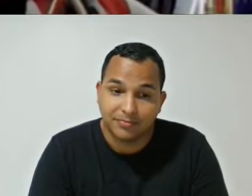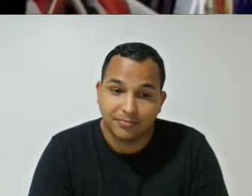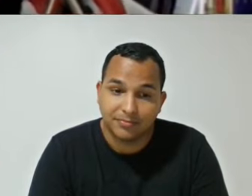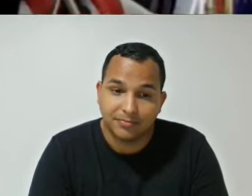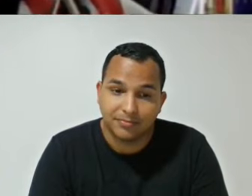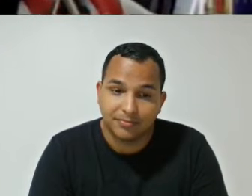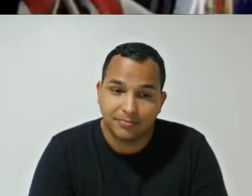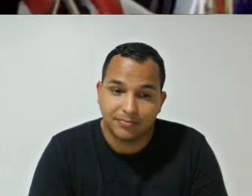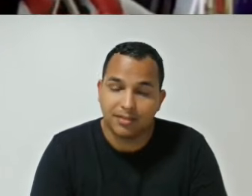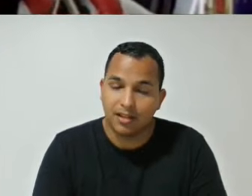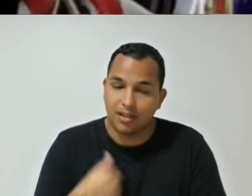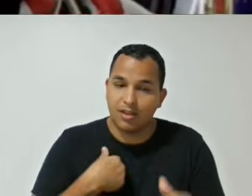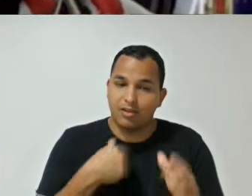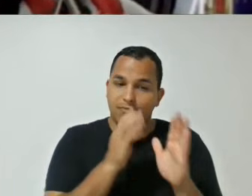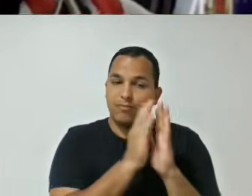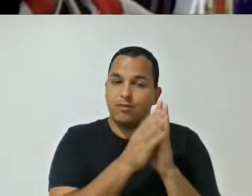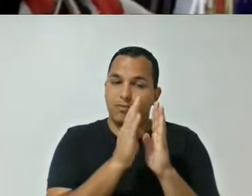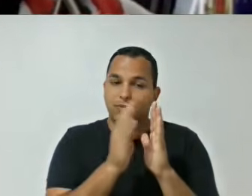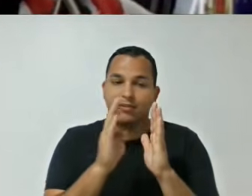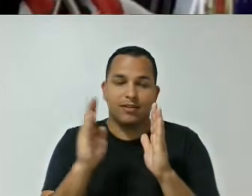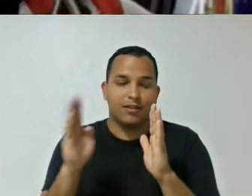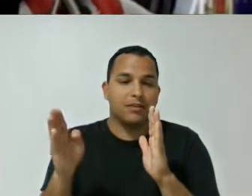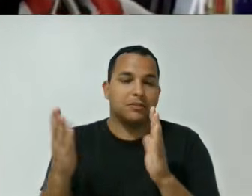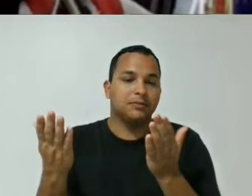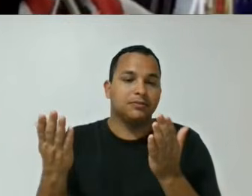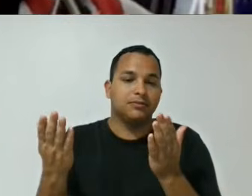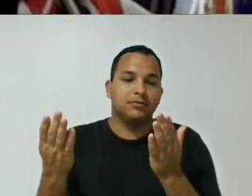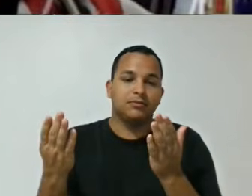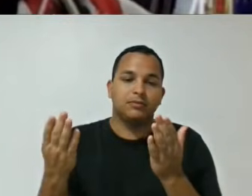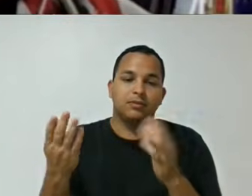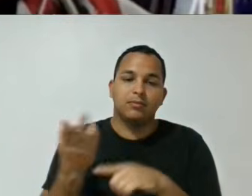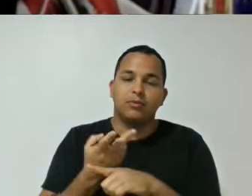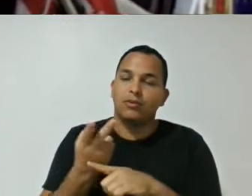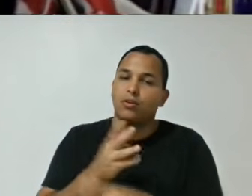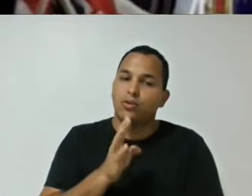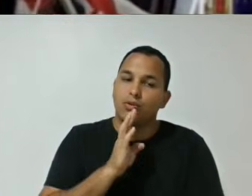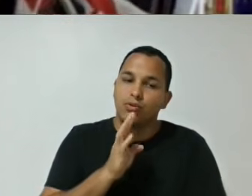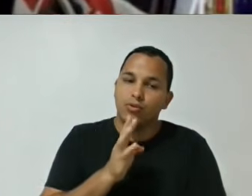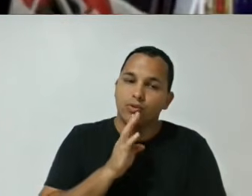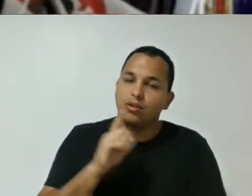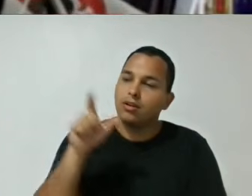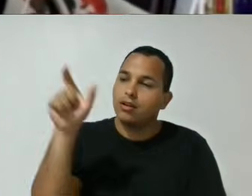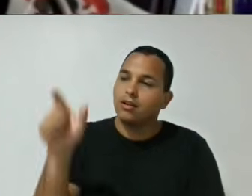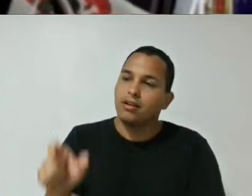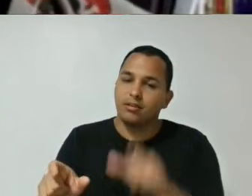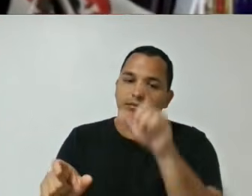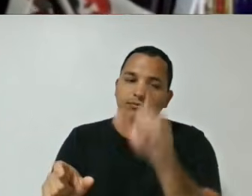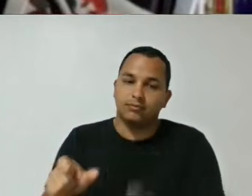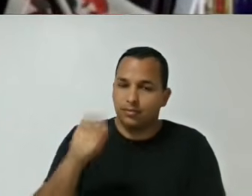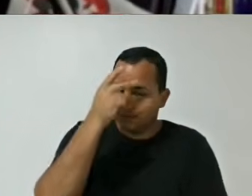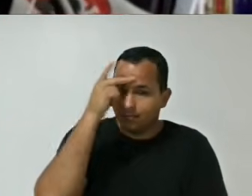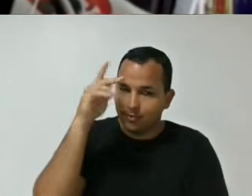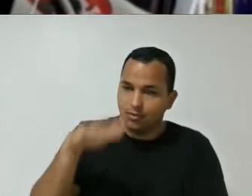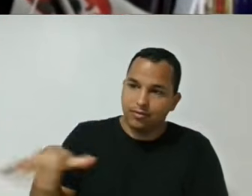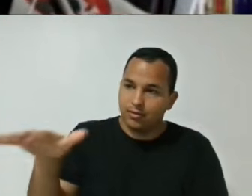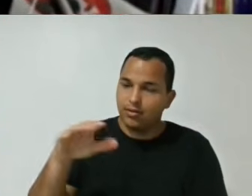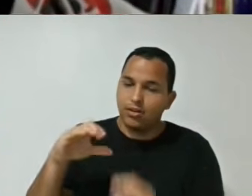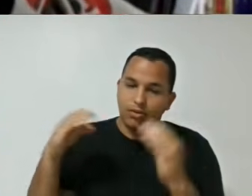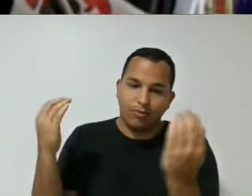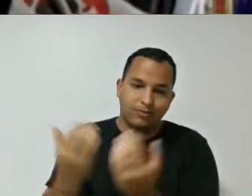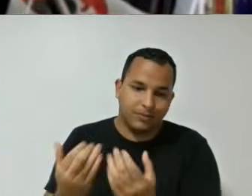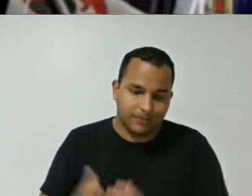como bibliotecário, né, eu sempre procurei conhecer o meu usuário, né, conhecer a comunidade.